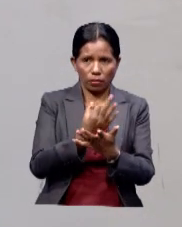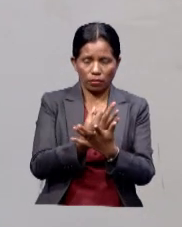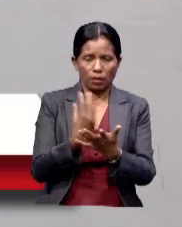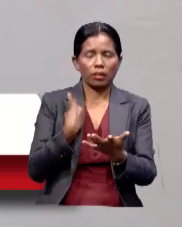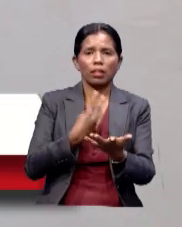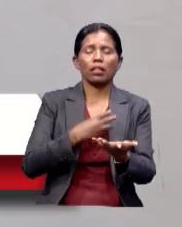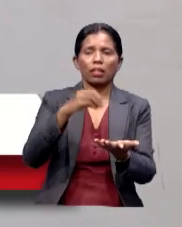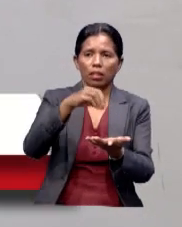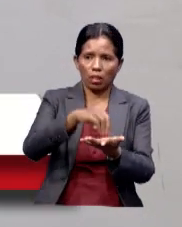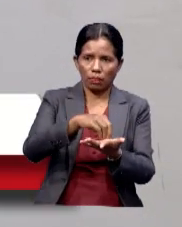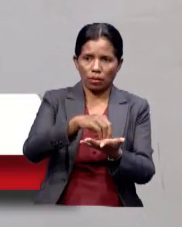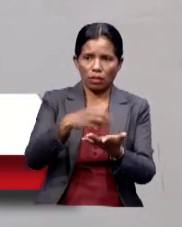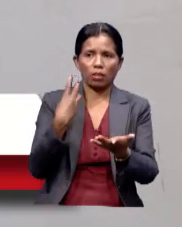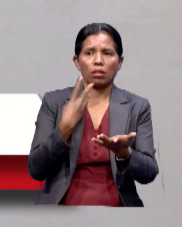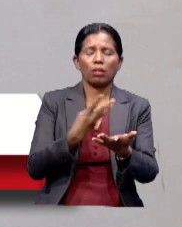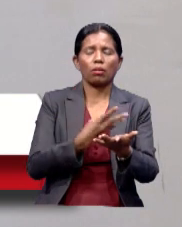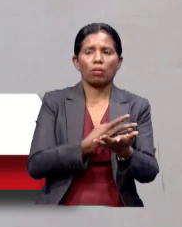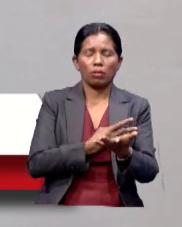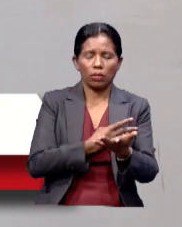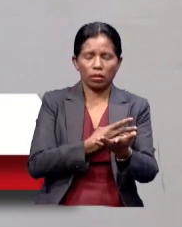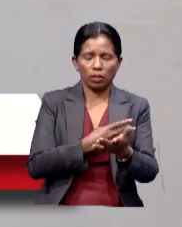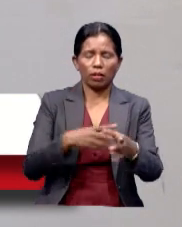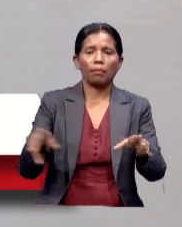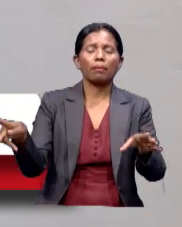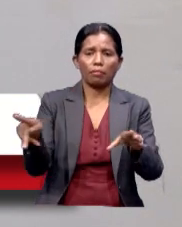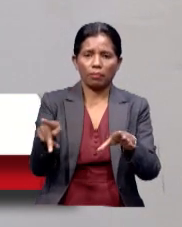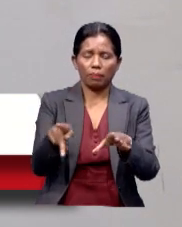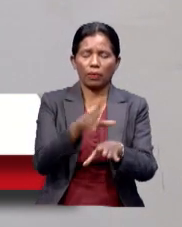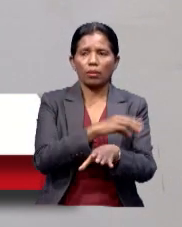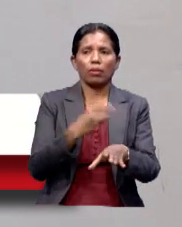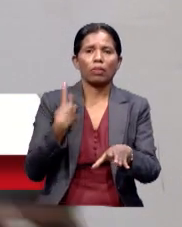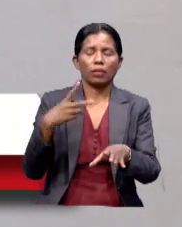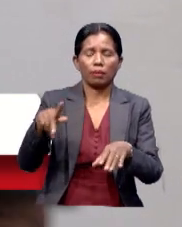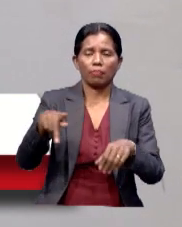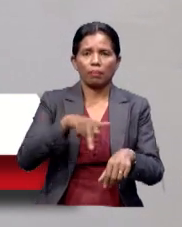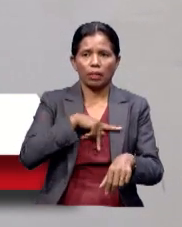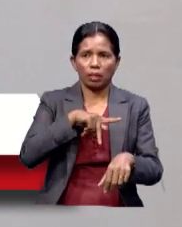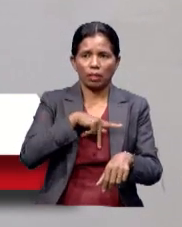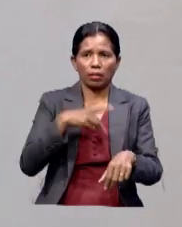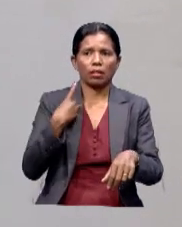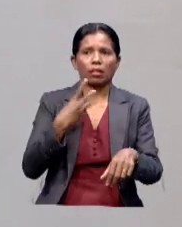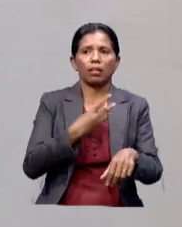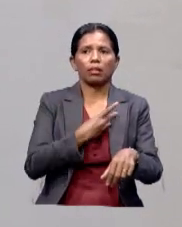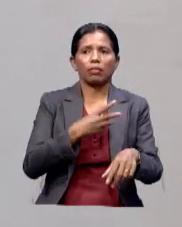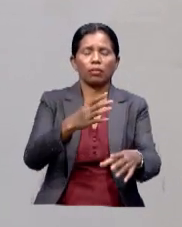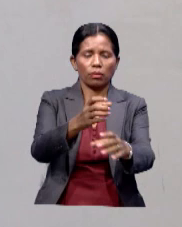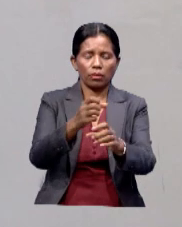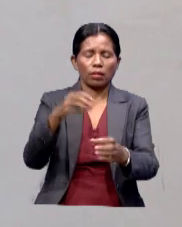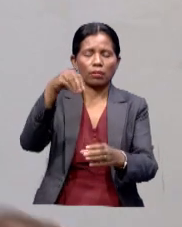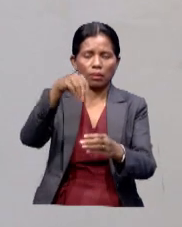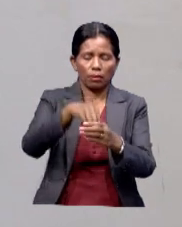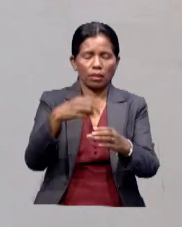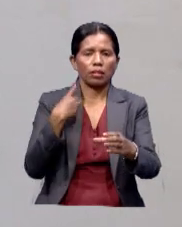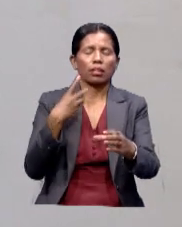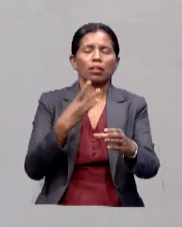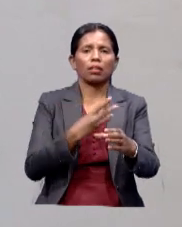hamuto nene osan particular tamba estado fundo ni ita mai be tamati itini bolso ma ita foi em coa. Nebe